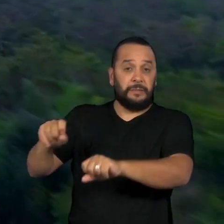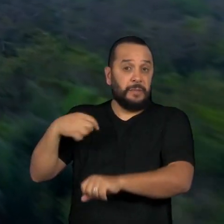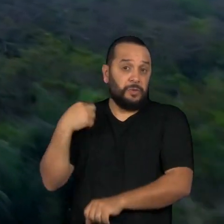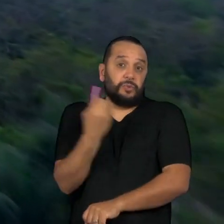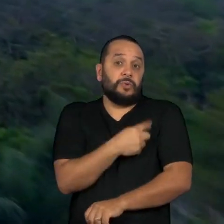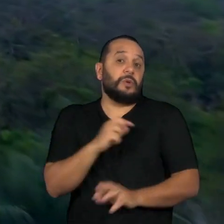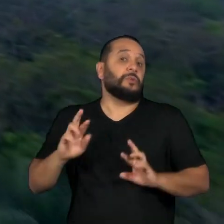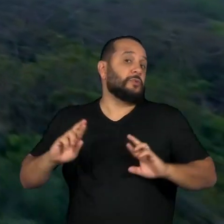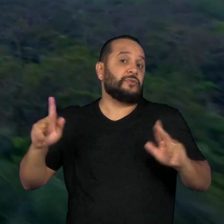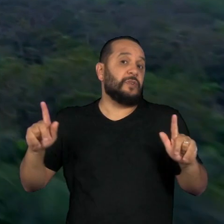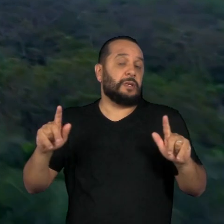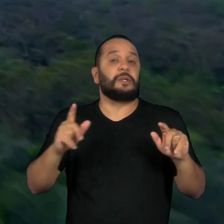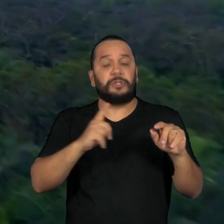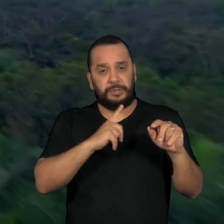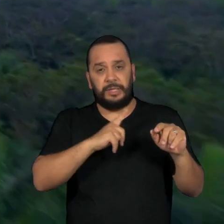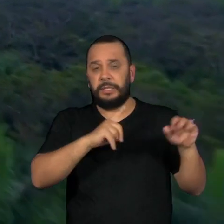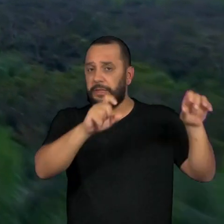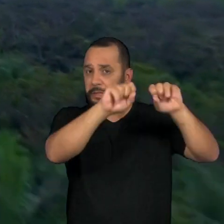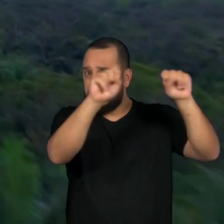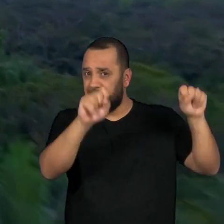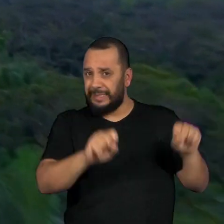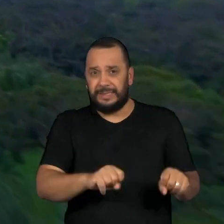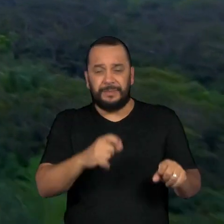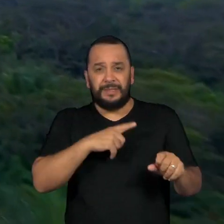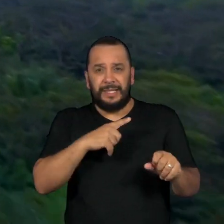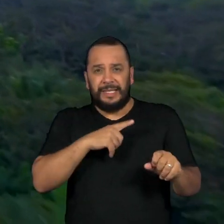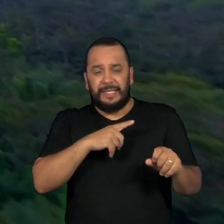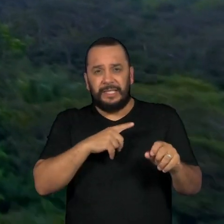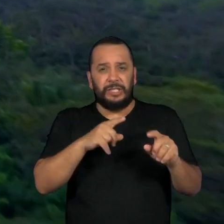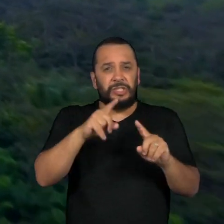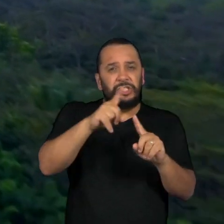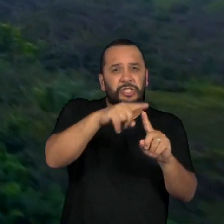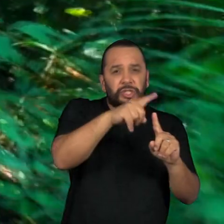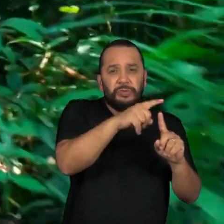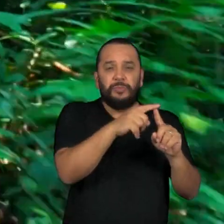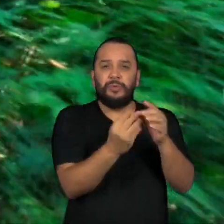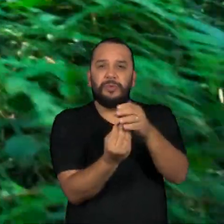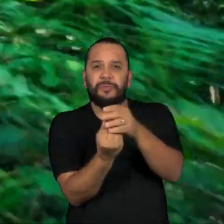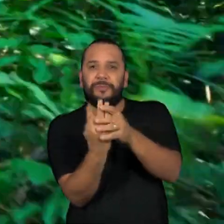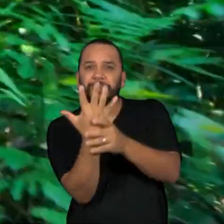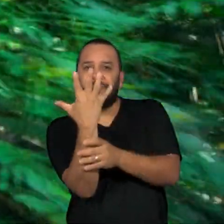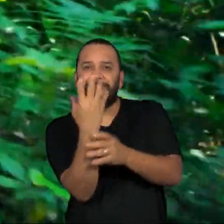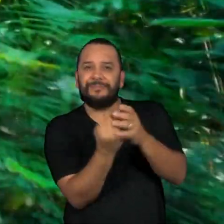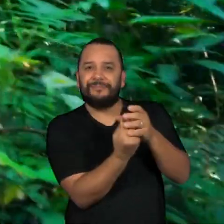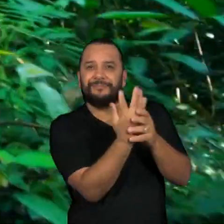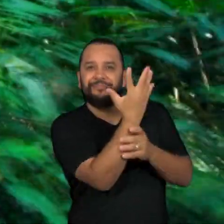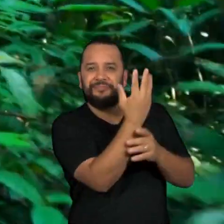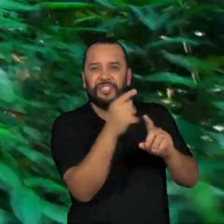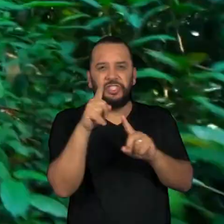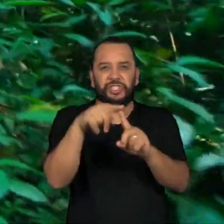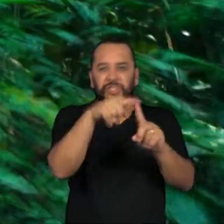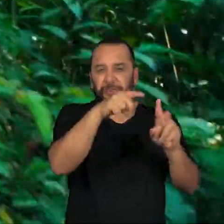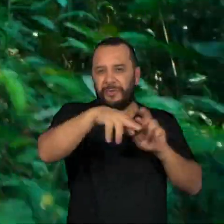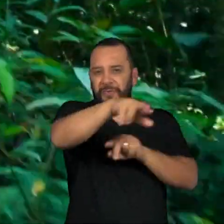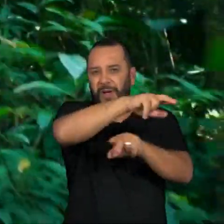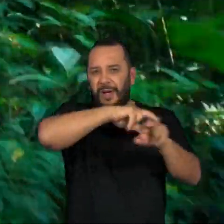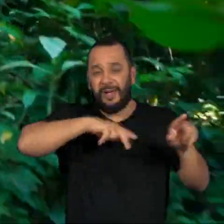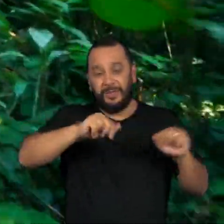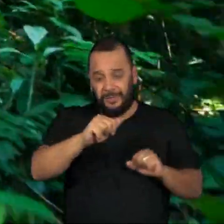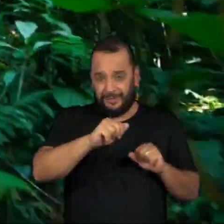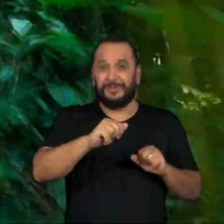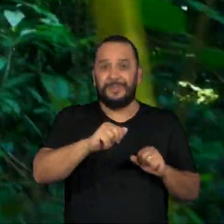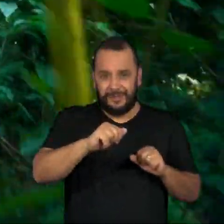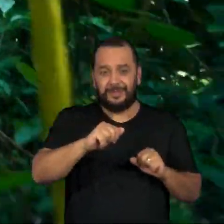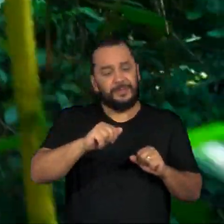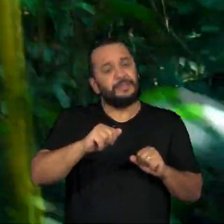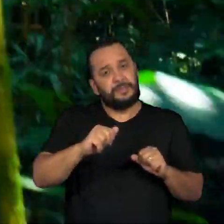incluir no modelo uma diversidade de estratégias de planta, estratégias de sobrevivência, que não era possível